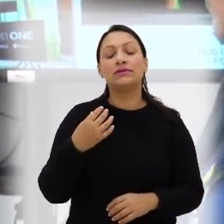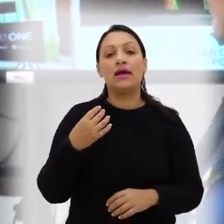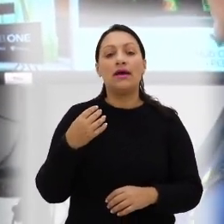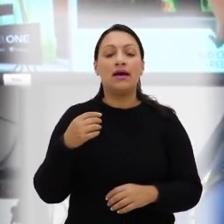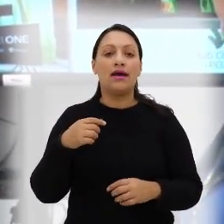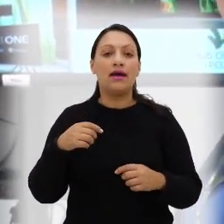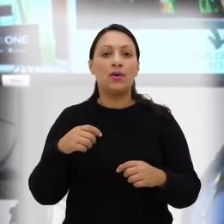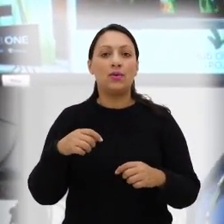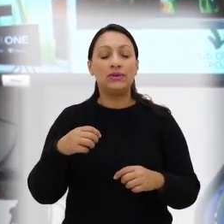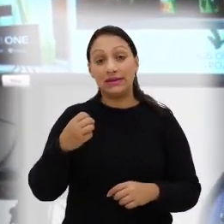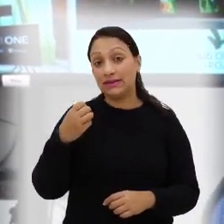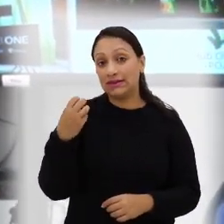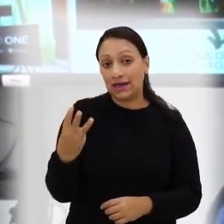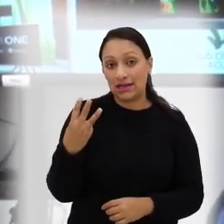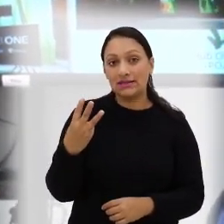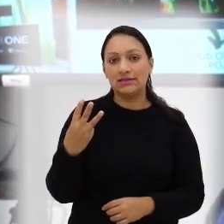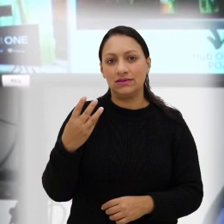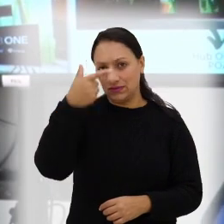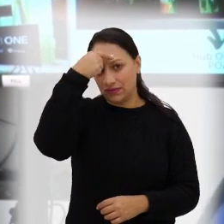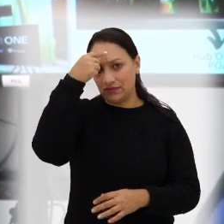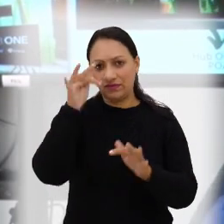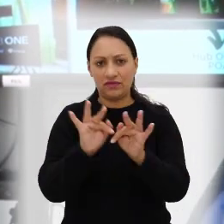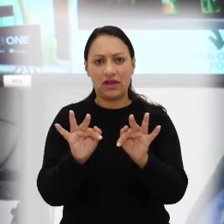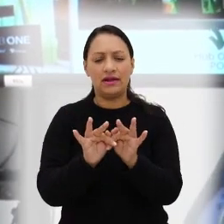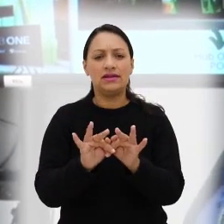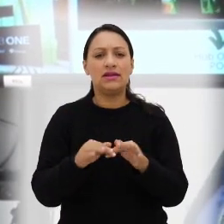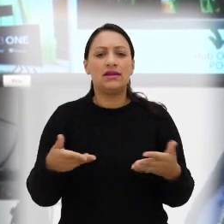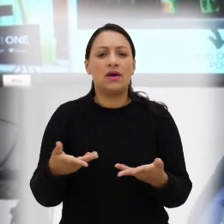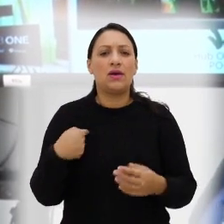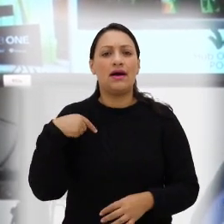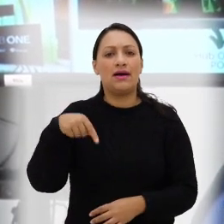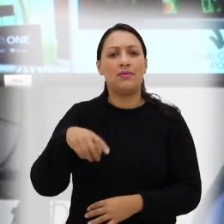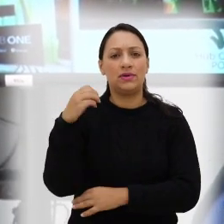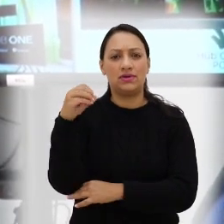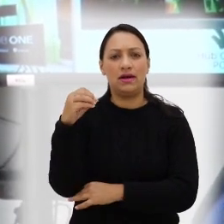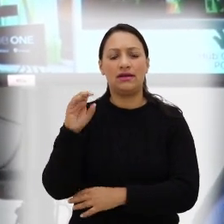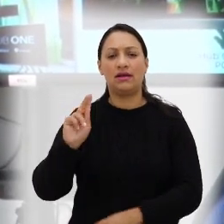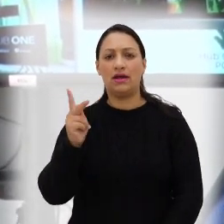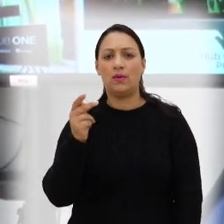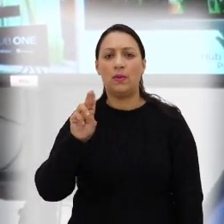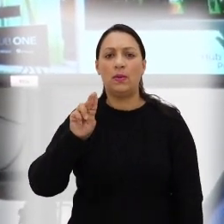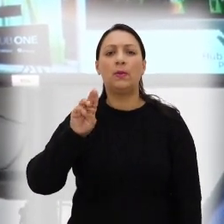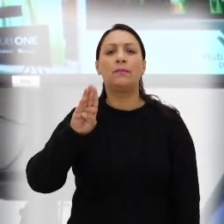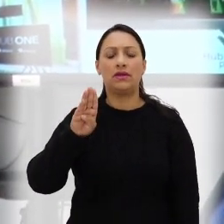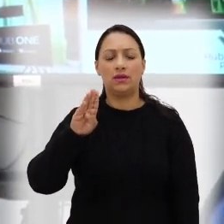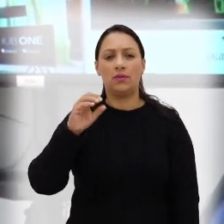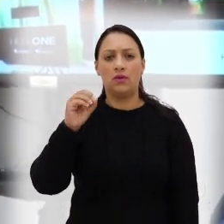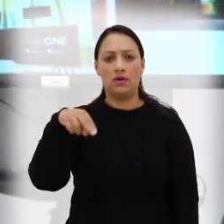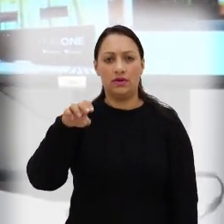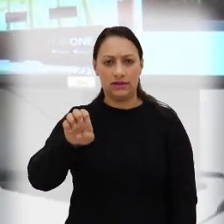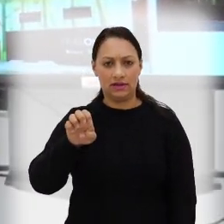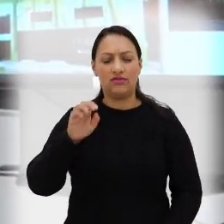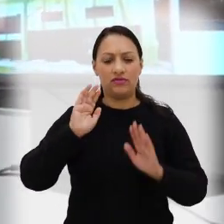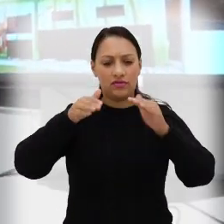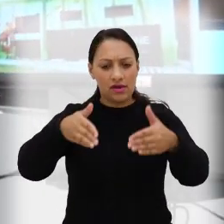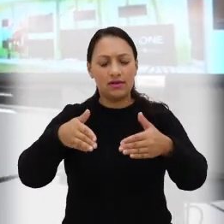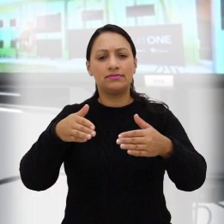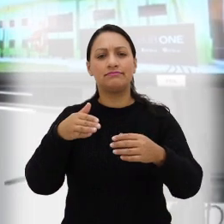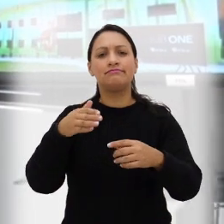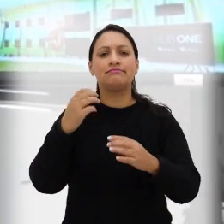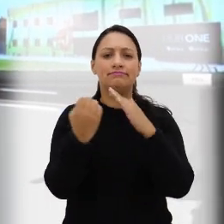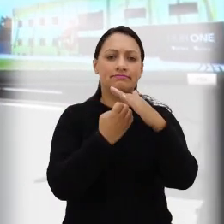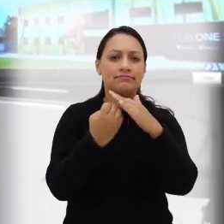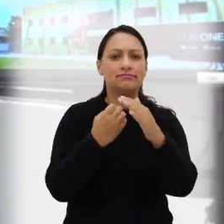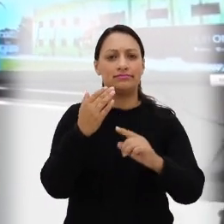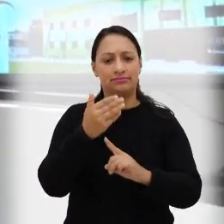aqui, onde a gente está, no Hub One de Porto Alegre. Esse Hub One, então, ele é focado para empresas de tecnologia, para inovação,